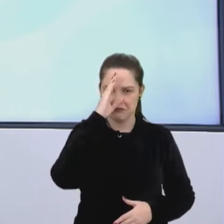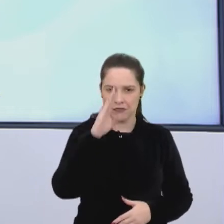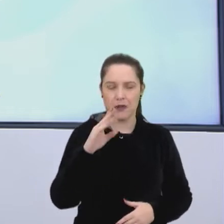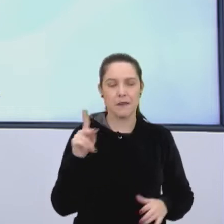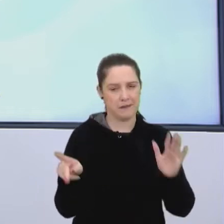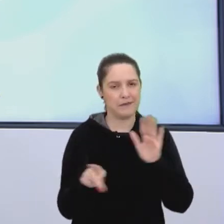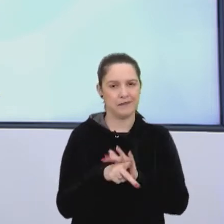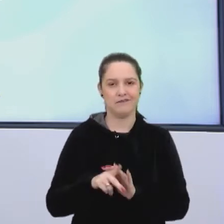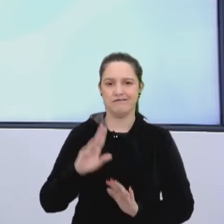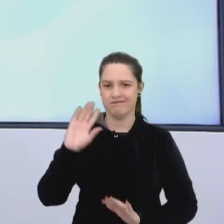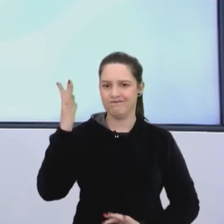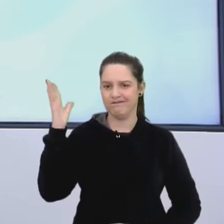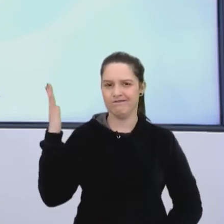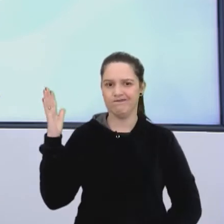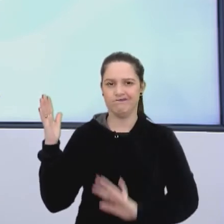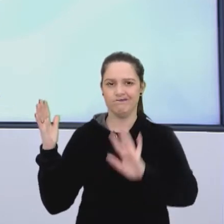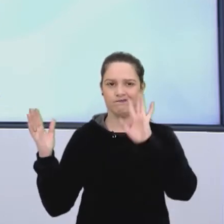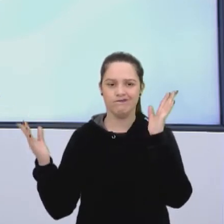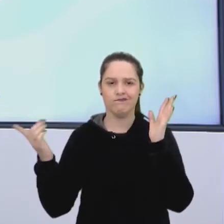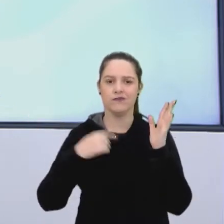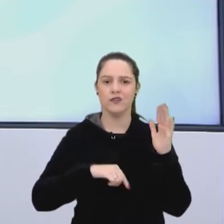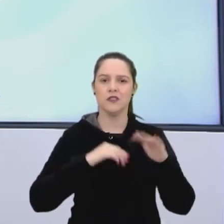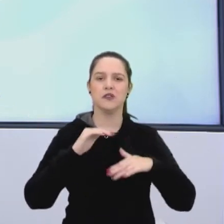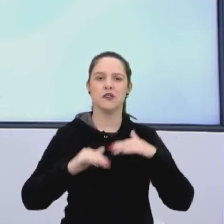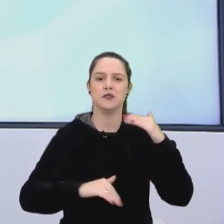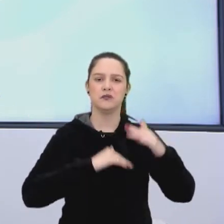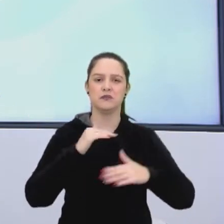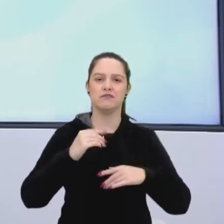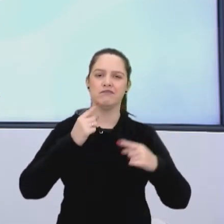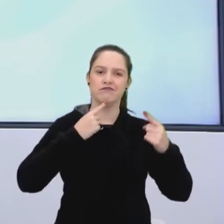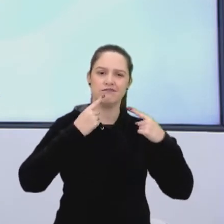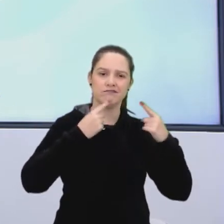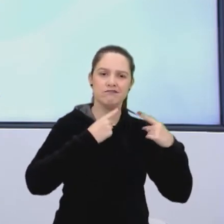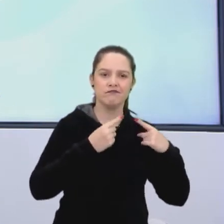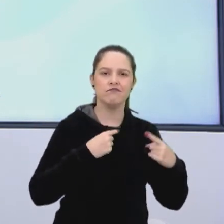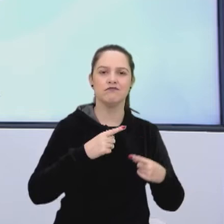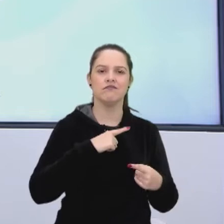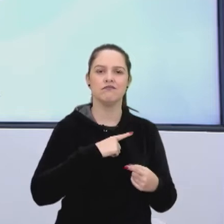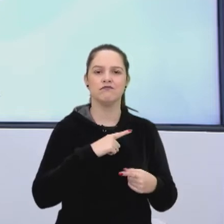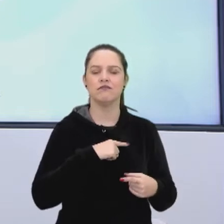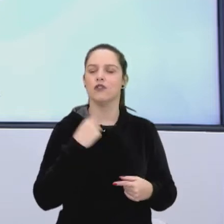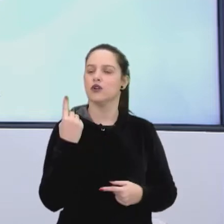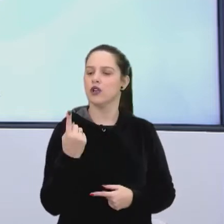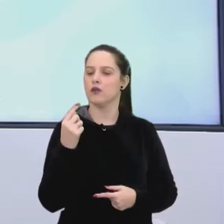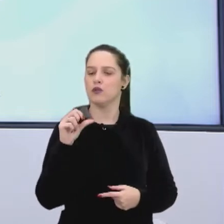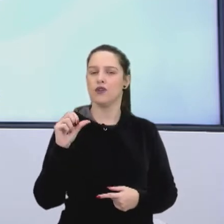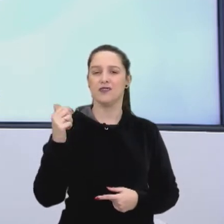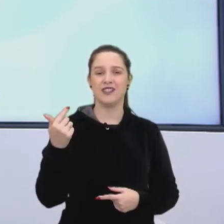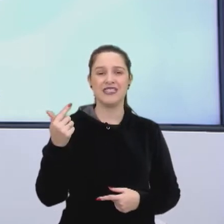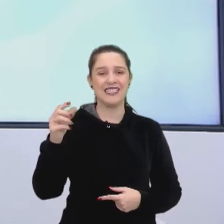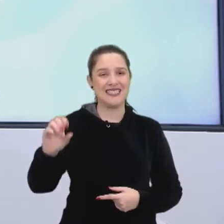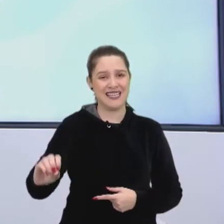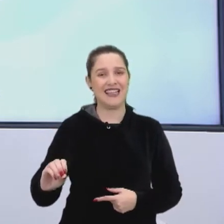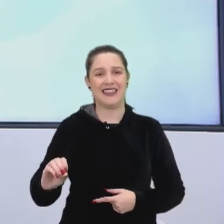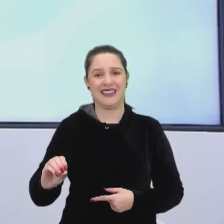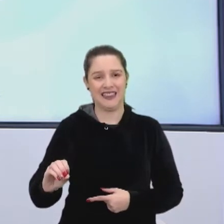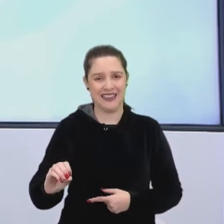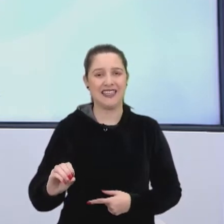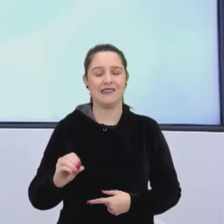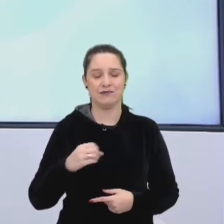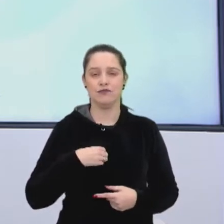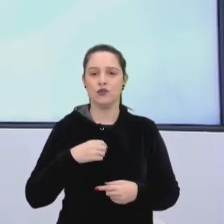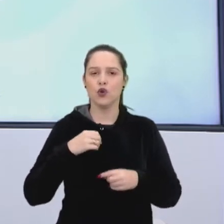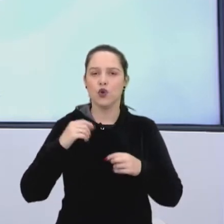natureza, né. A gente lembra que esse processo de discussão ele vem desde a década de 1970, né, a Conferência